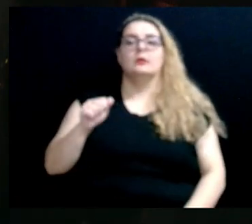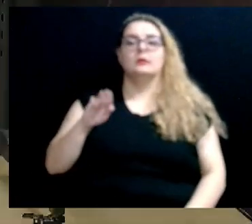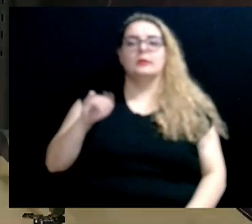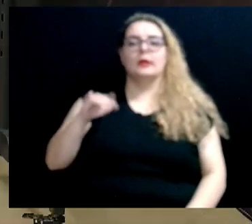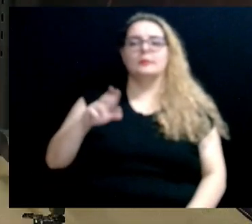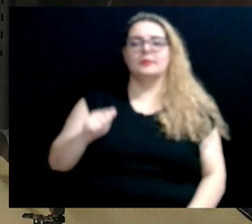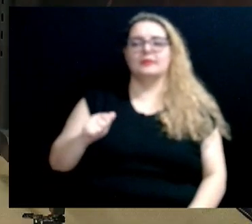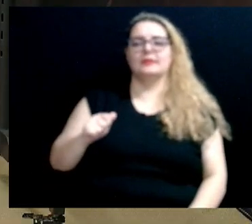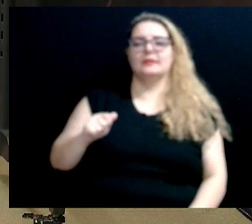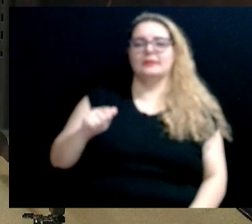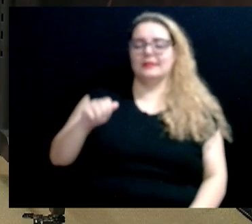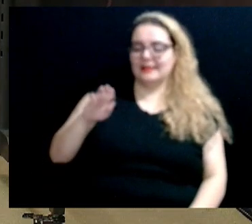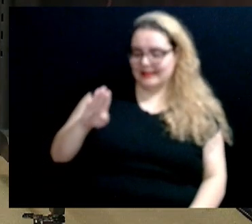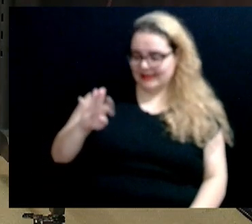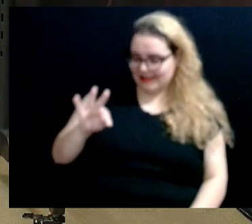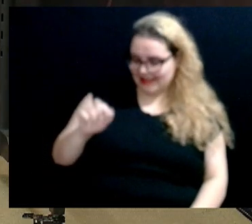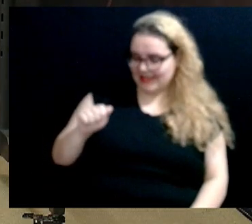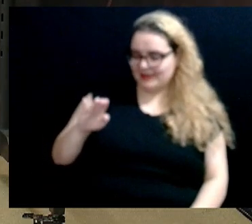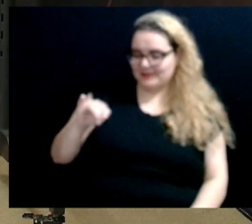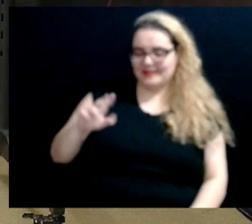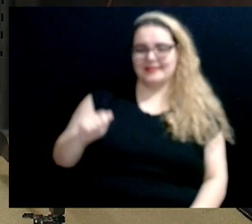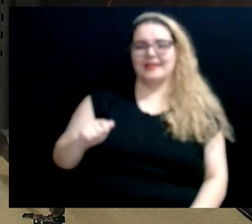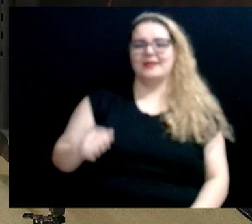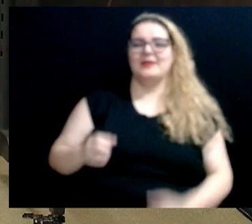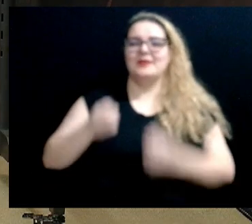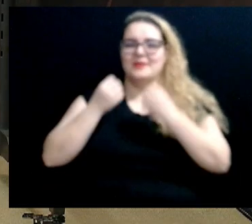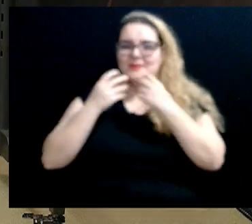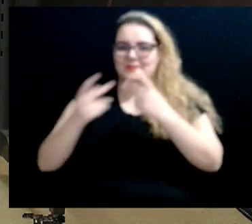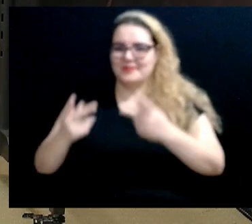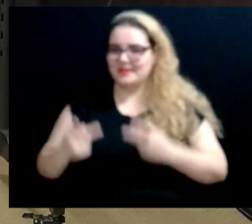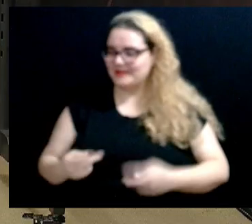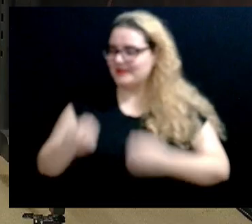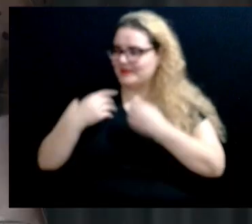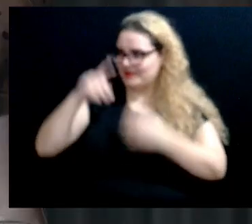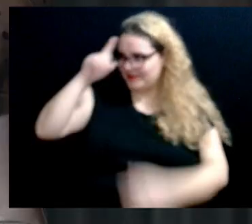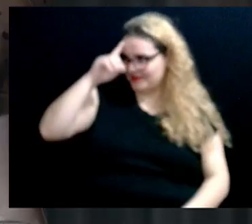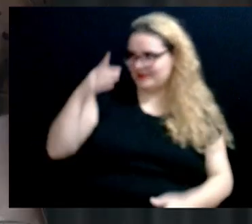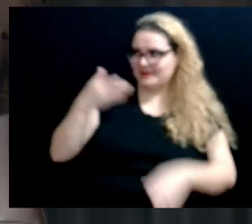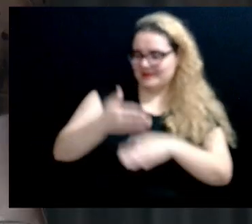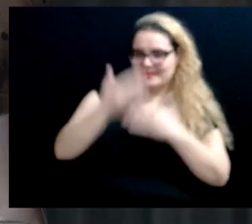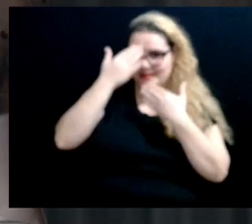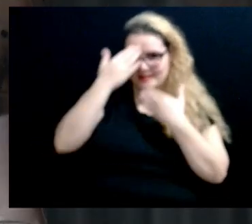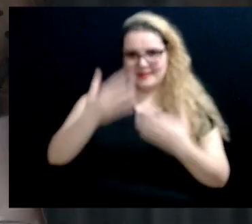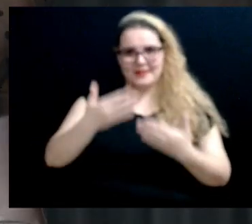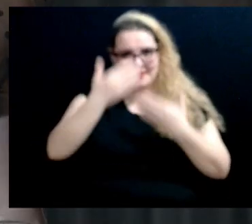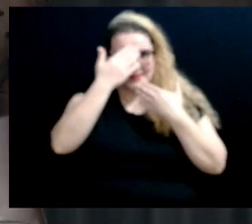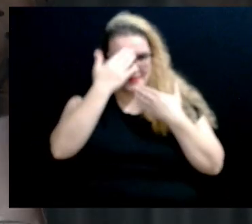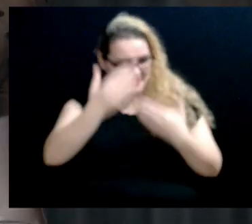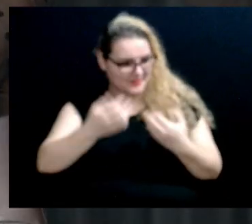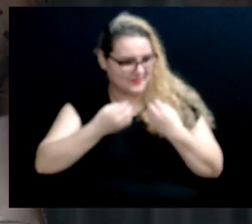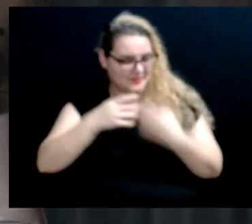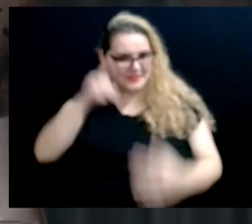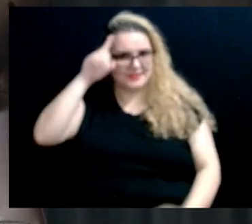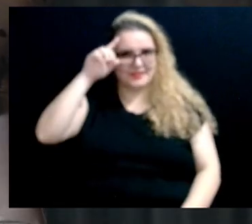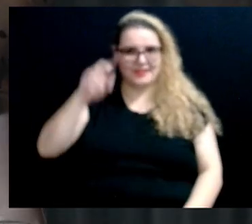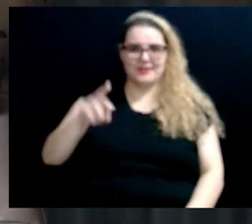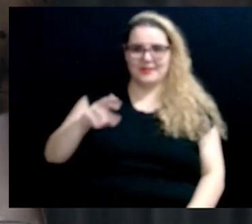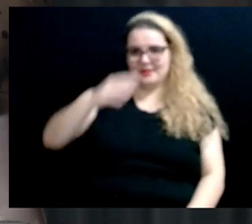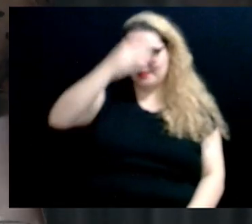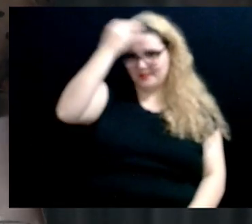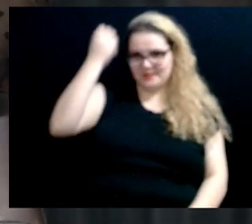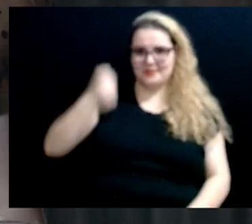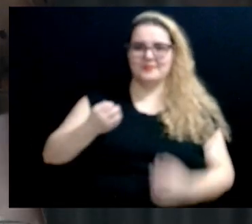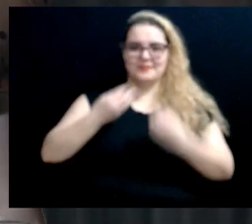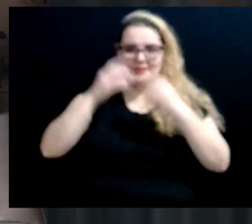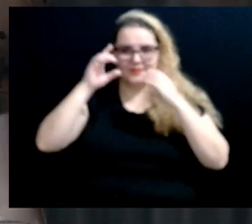Maganete. Seja muito bem-vinda, bom dia, obrigada pela sua participação. Obrigada, bom dia, Rúbia, bom dia a todos em casa. É